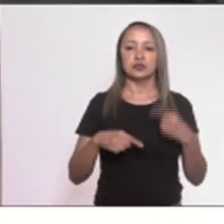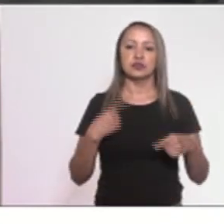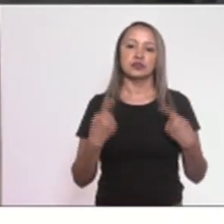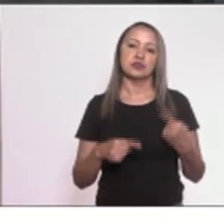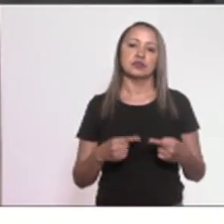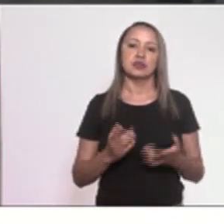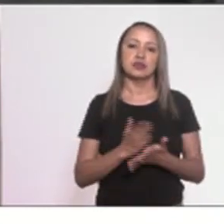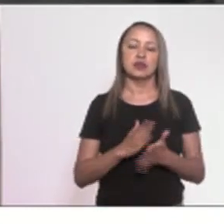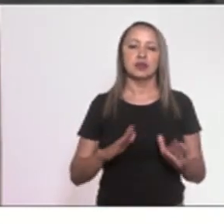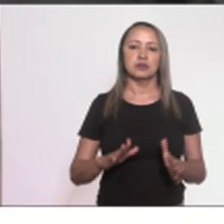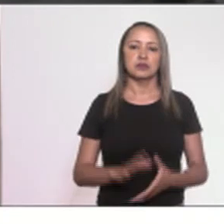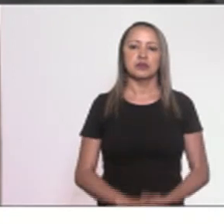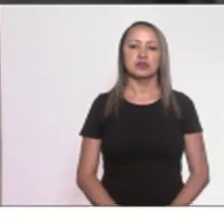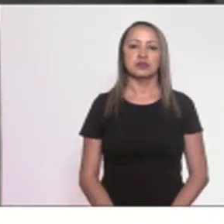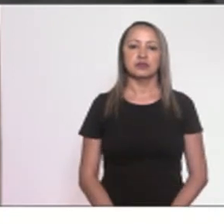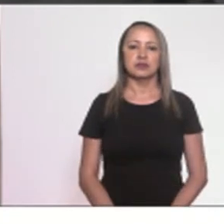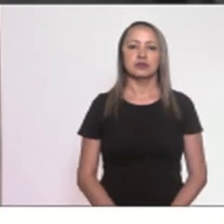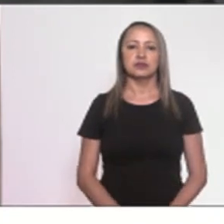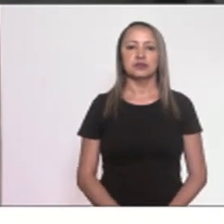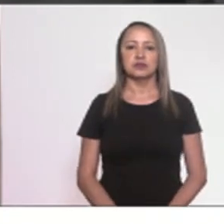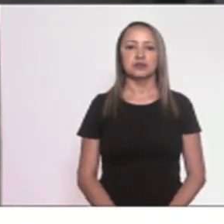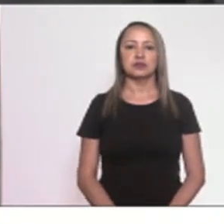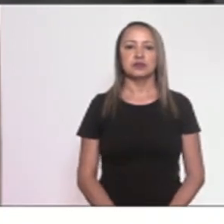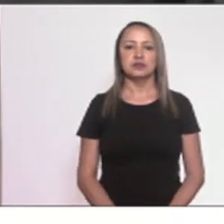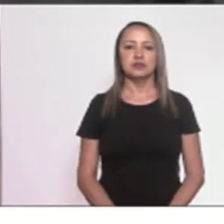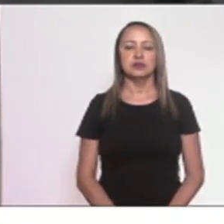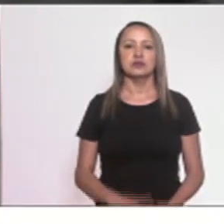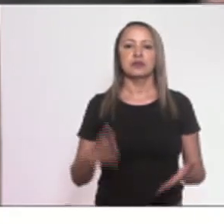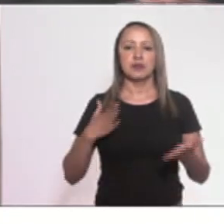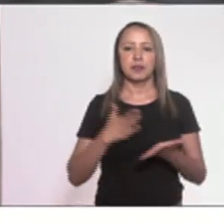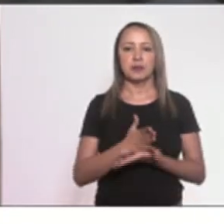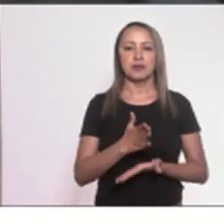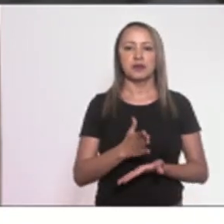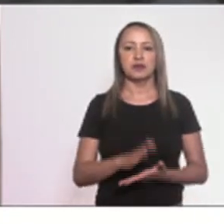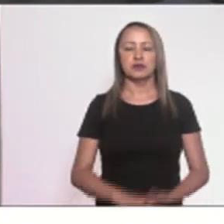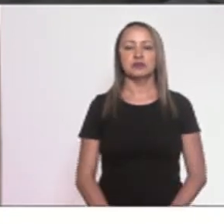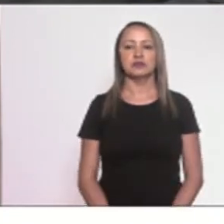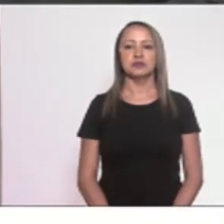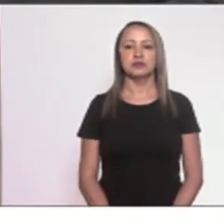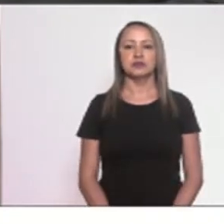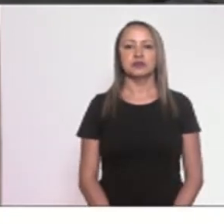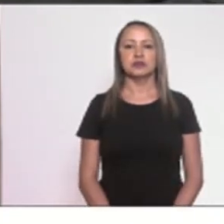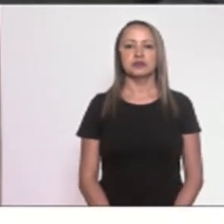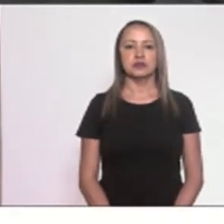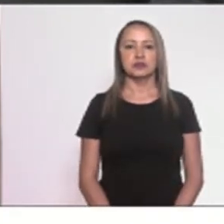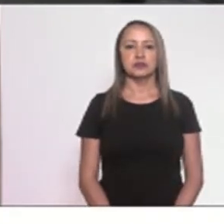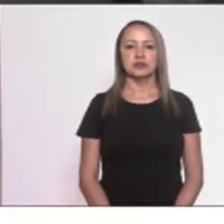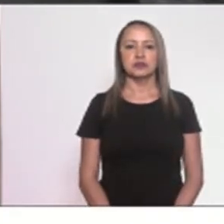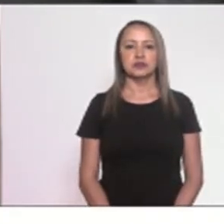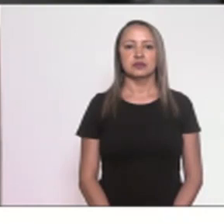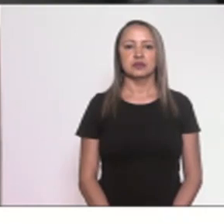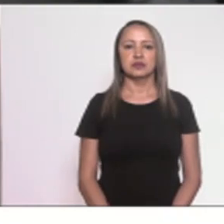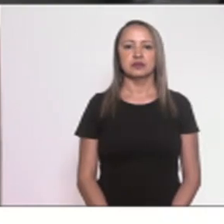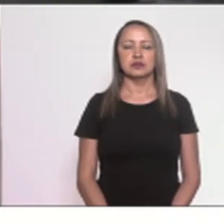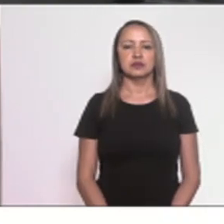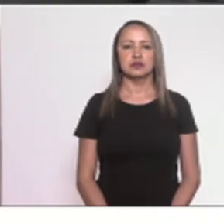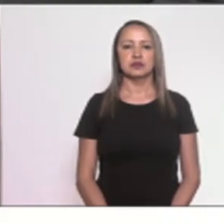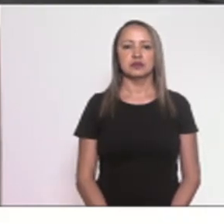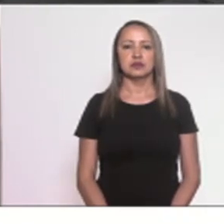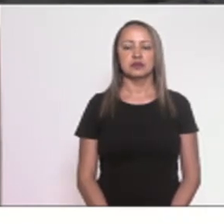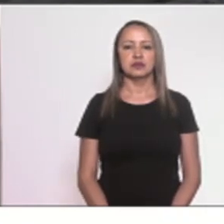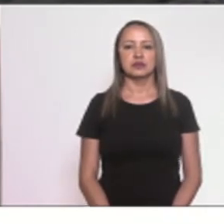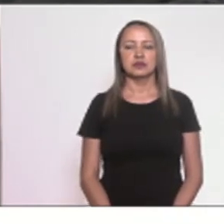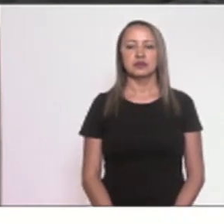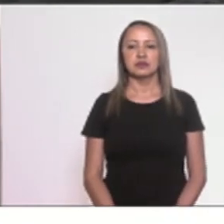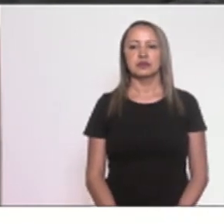encerrada a discussão, em votação, os senhores que aprovam, nesse como estão, aprovado, vai a promulgação, com voto pela abstenção